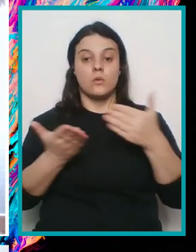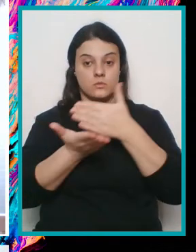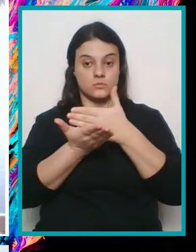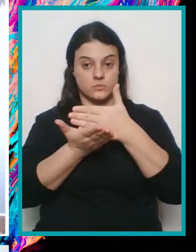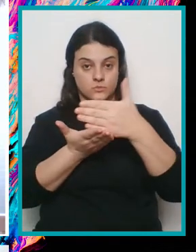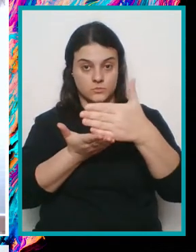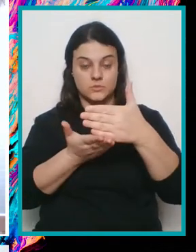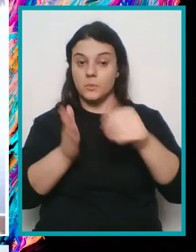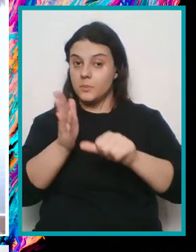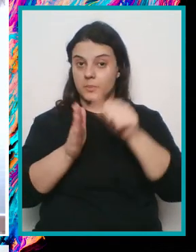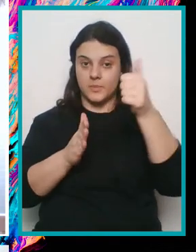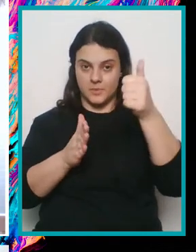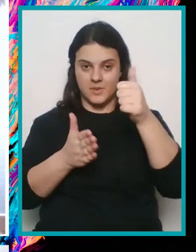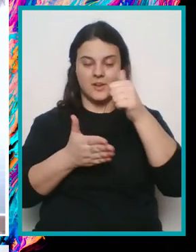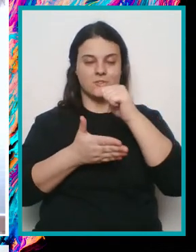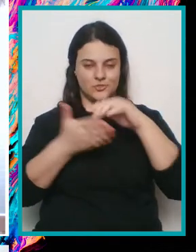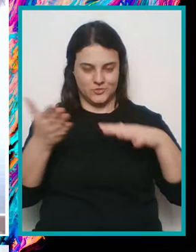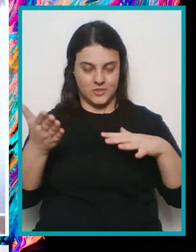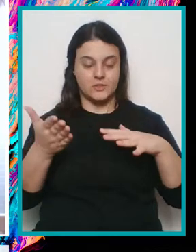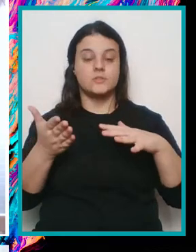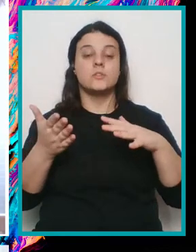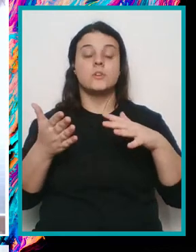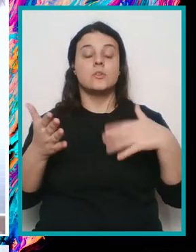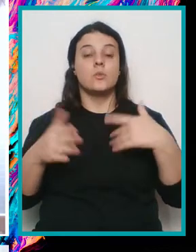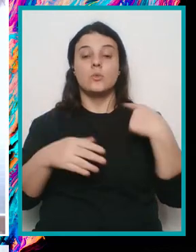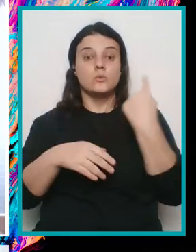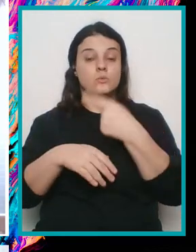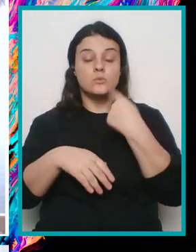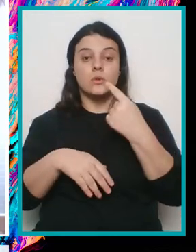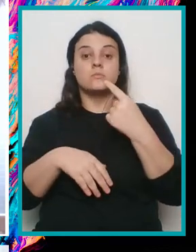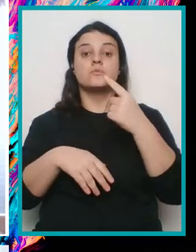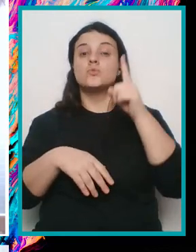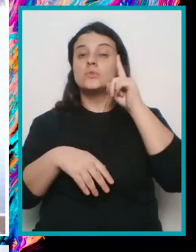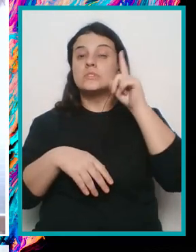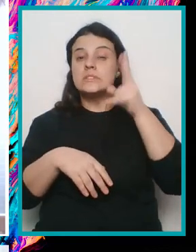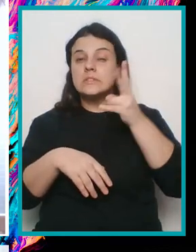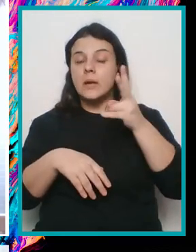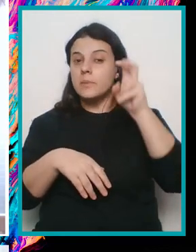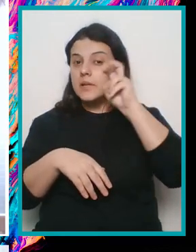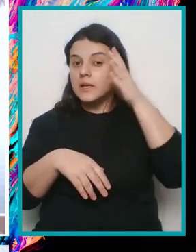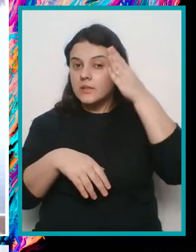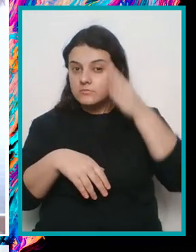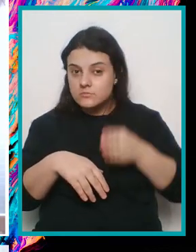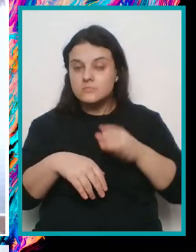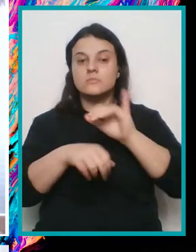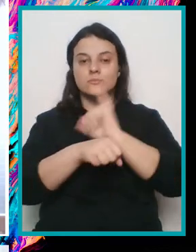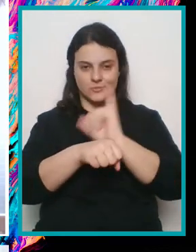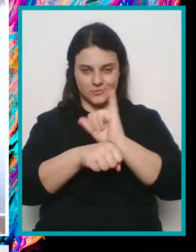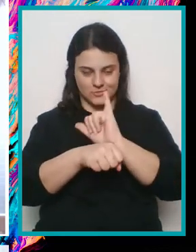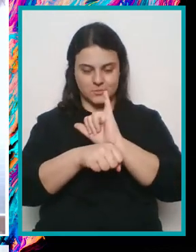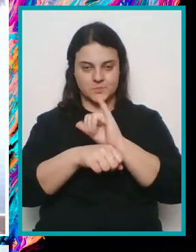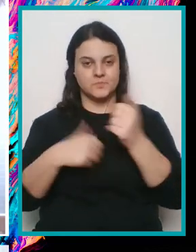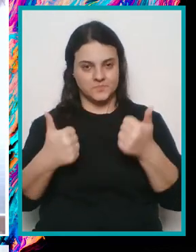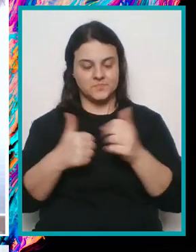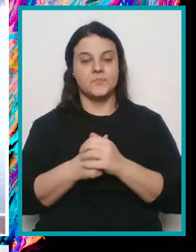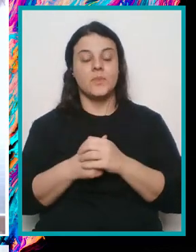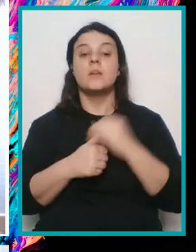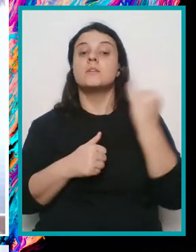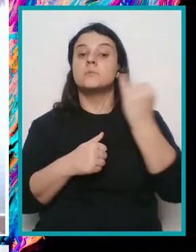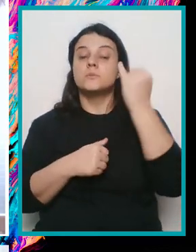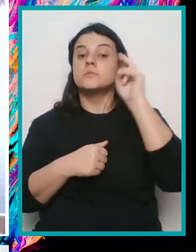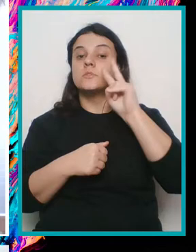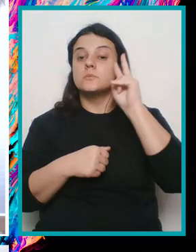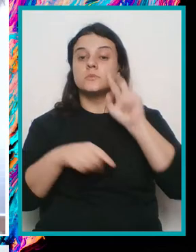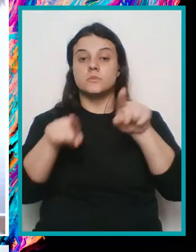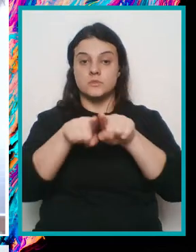primeira atividade e nós estamos ao vivo todas as quintas-feiras através do canal do YouTube do Instituto ETSO. Importante lembrar também